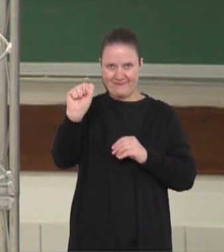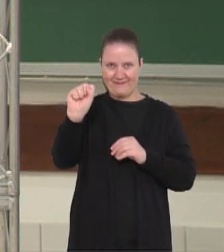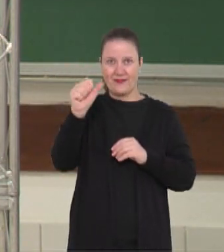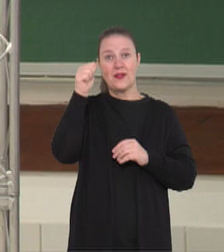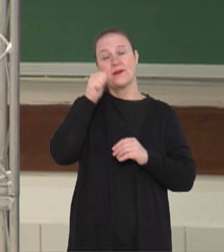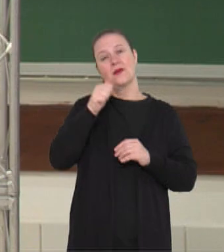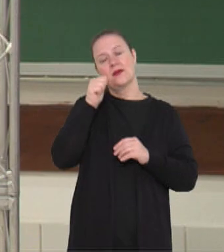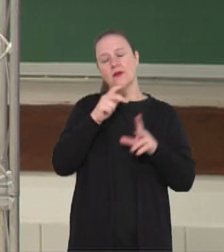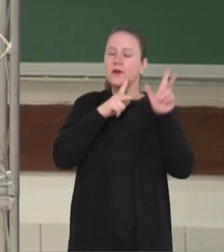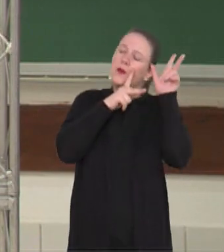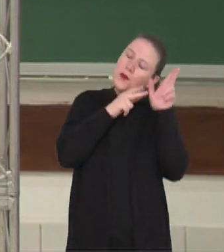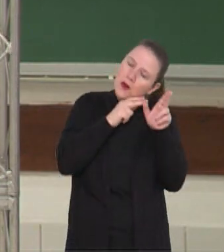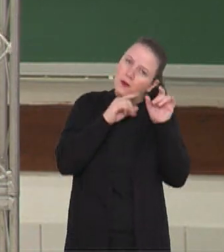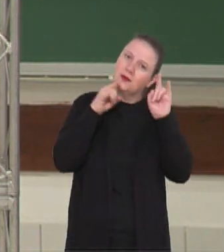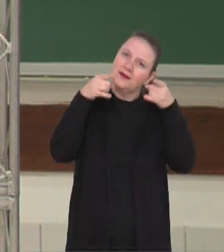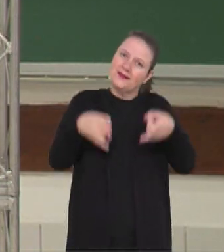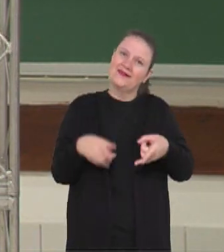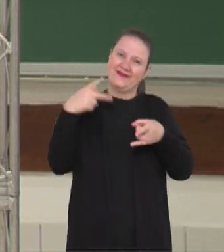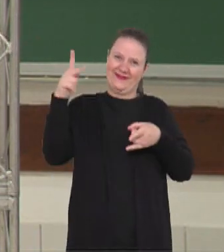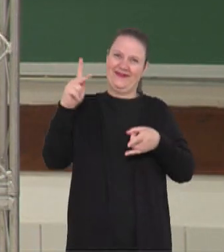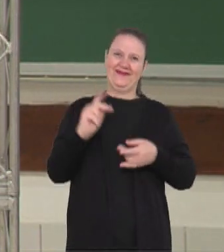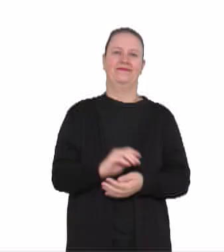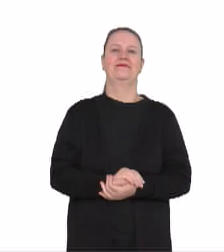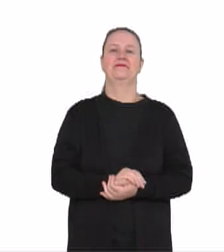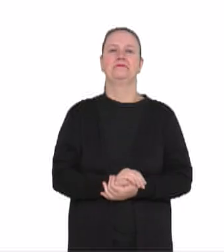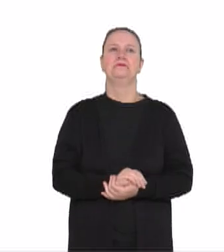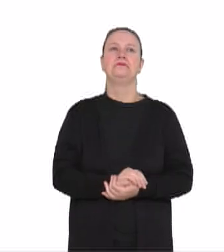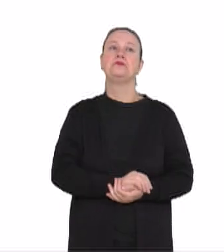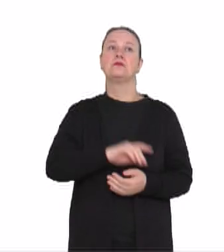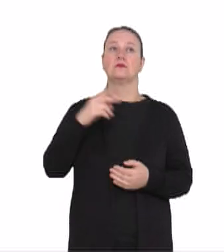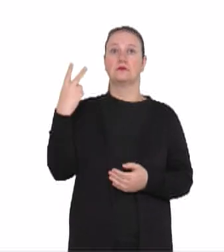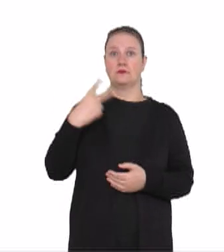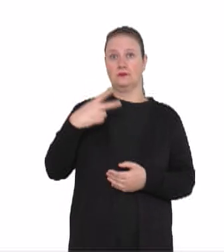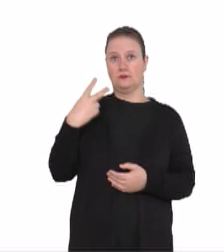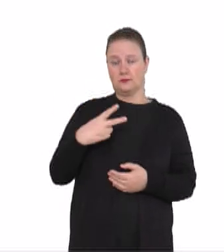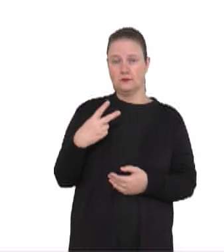Anne dorme na cama dela. E a number 2, número